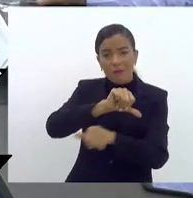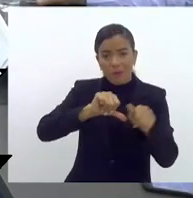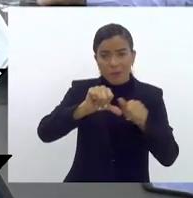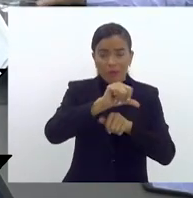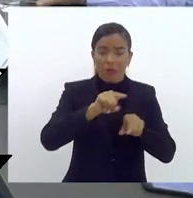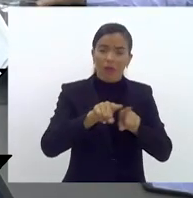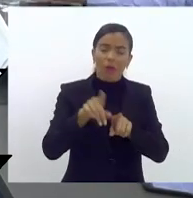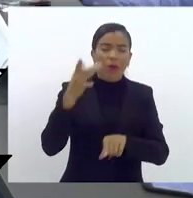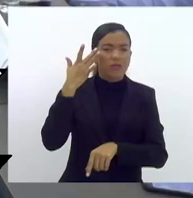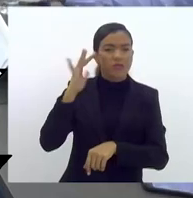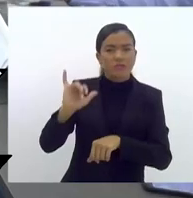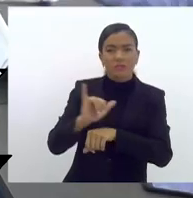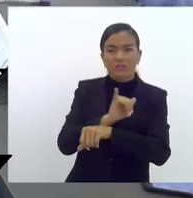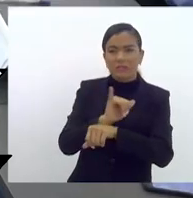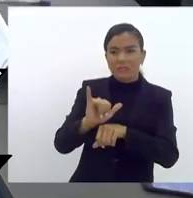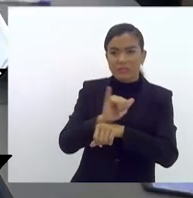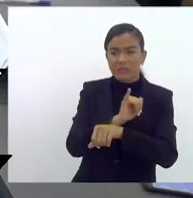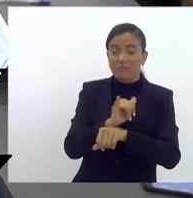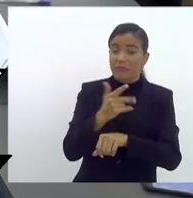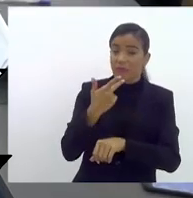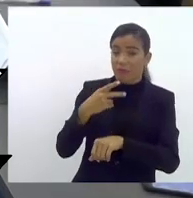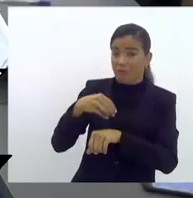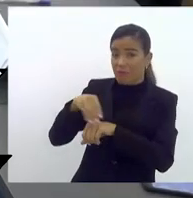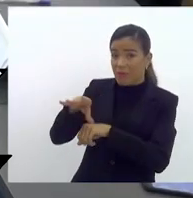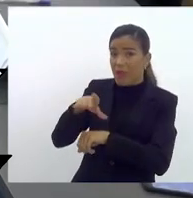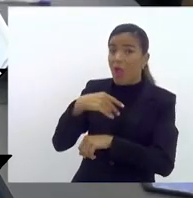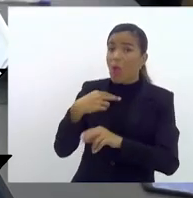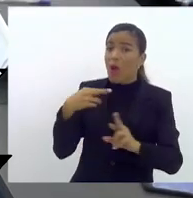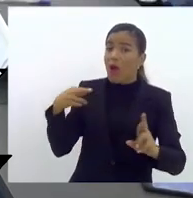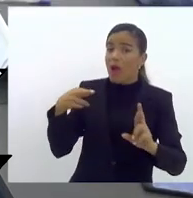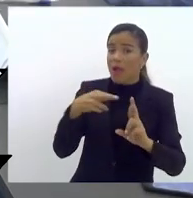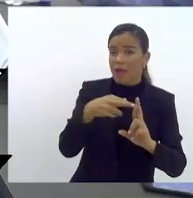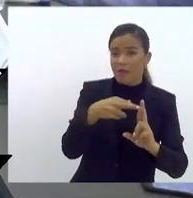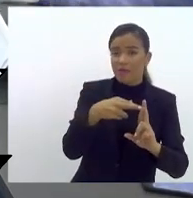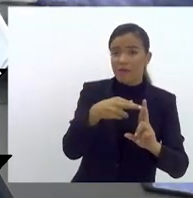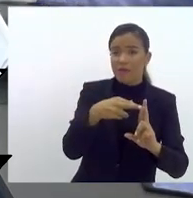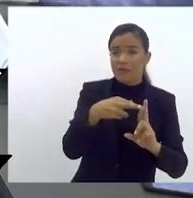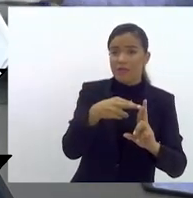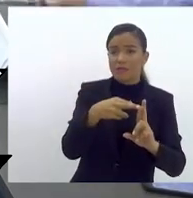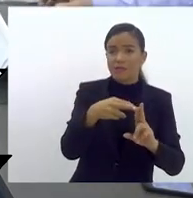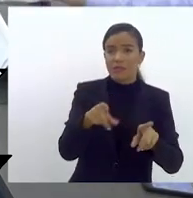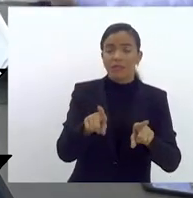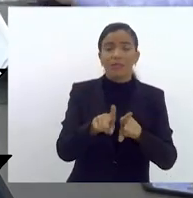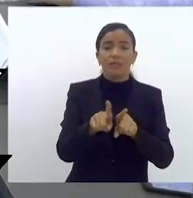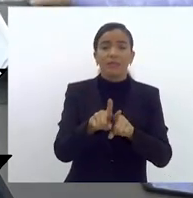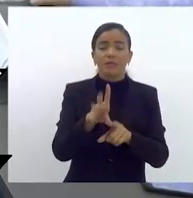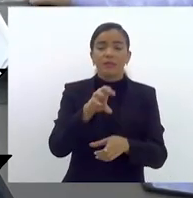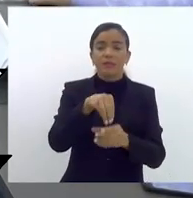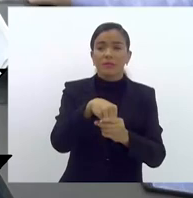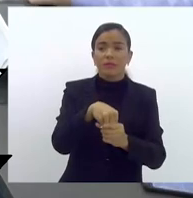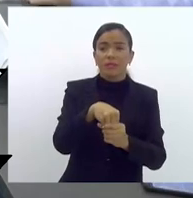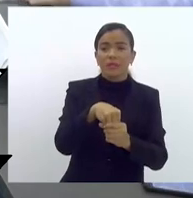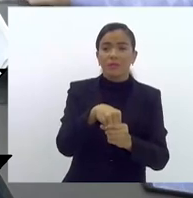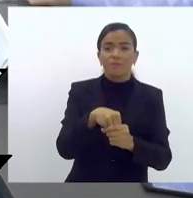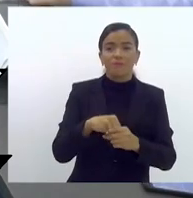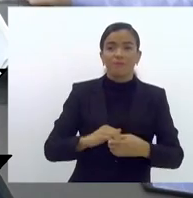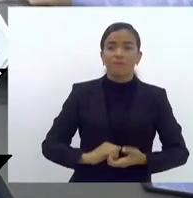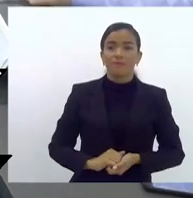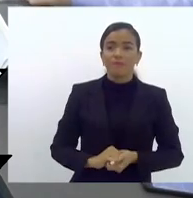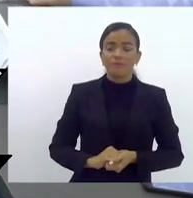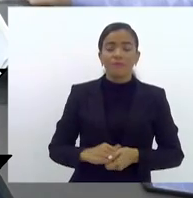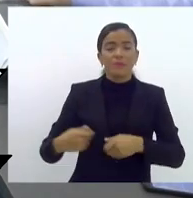dessa maneira a gente passa a ter como disse uma referência não é dentro de uma questão que não há dúvida nenhuma